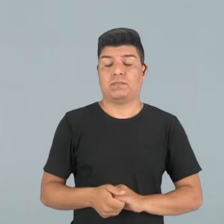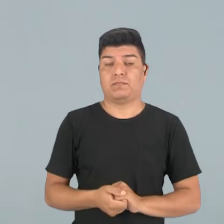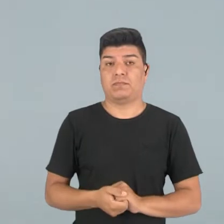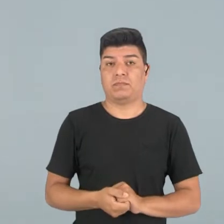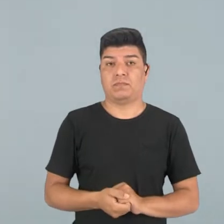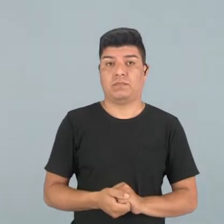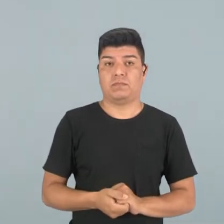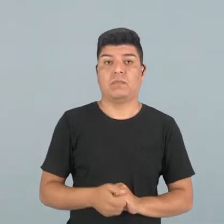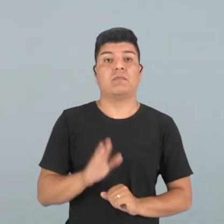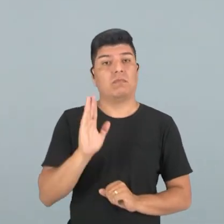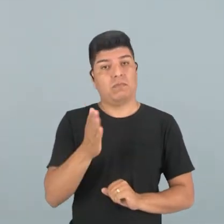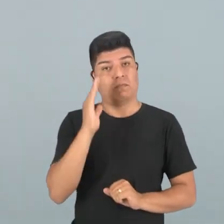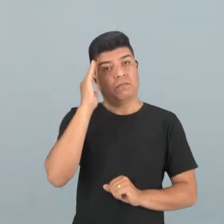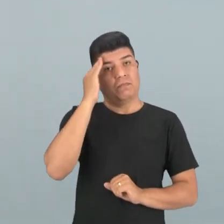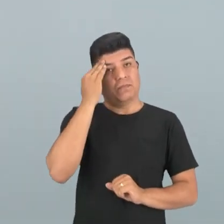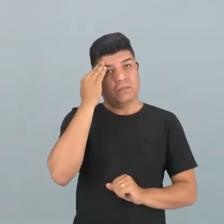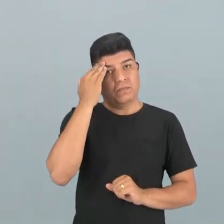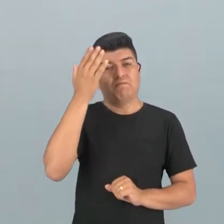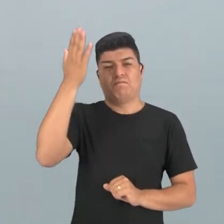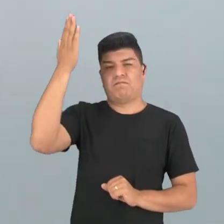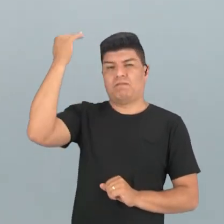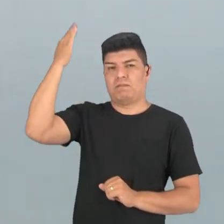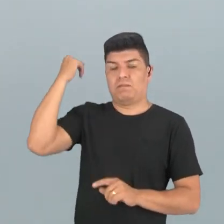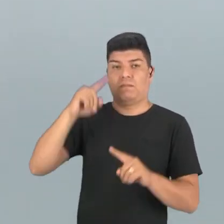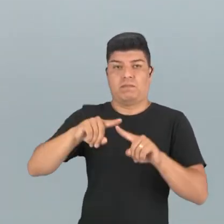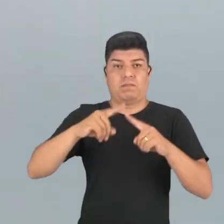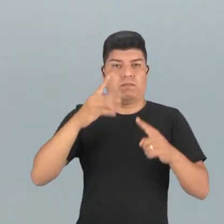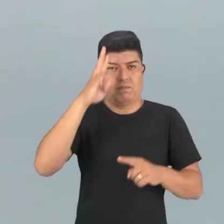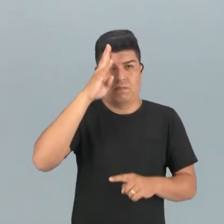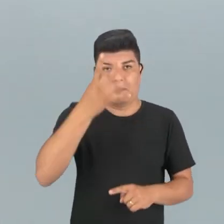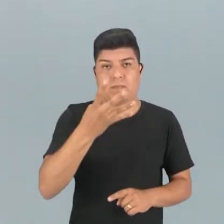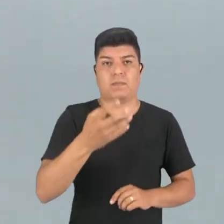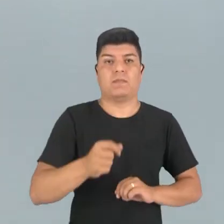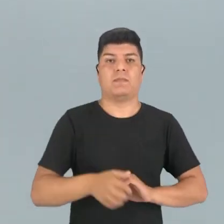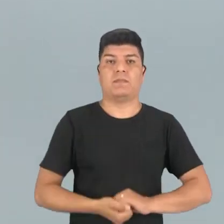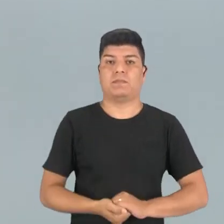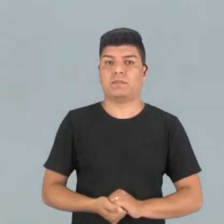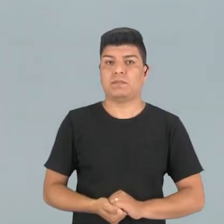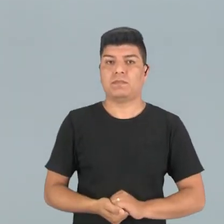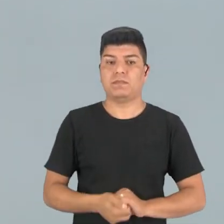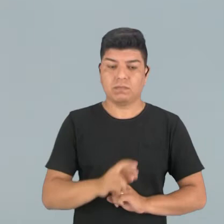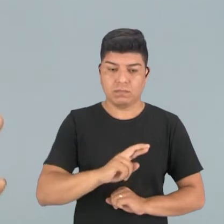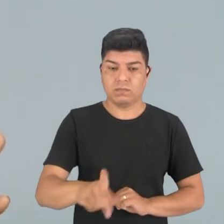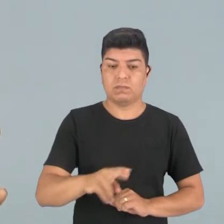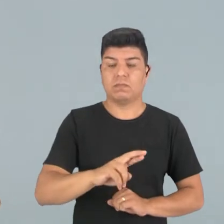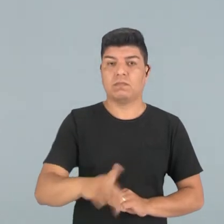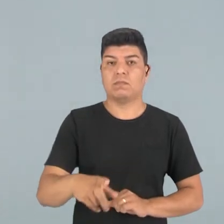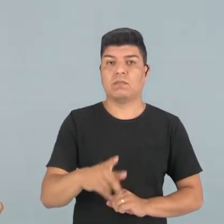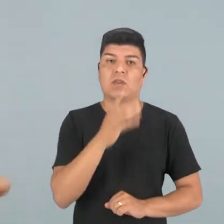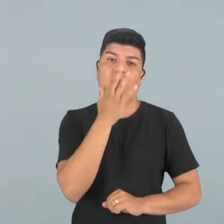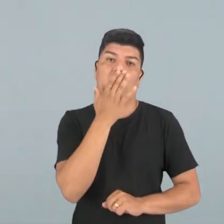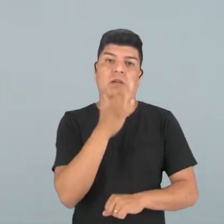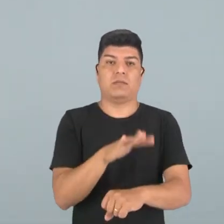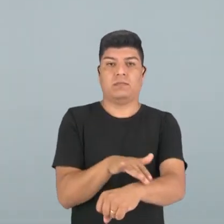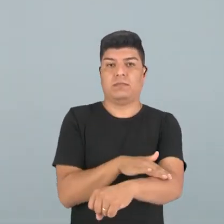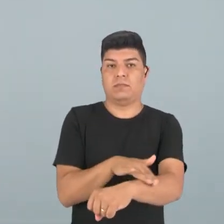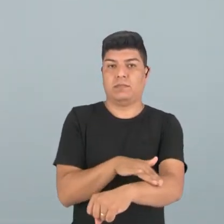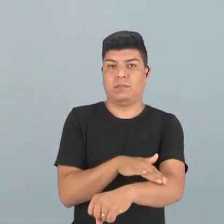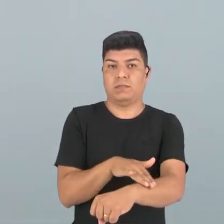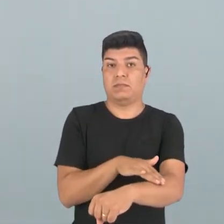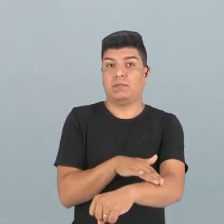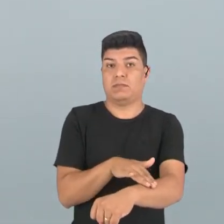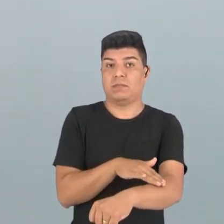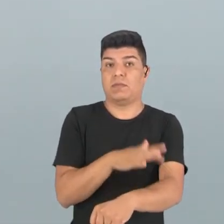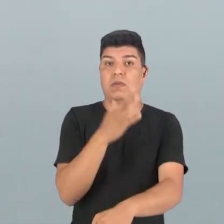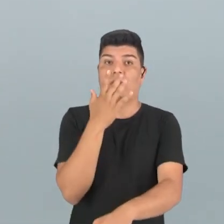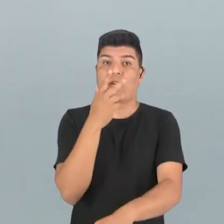já compreendo essas questões há muito tempo, mas eu decidi, né, que não é a cor da minha pele, né, e não é a